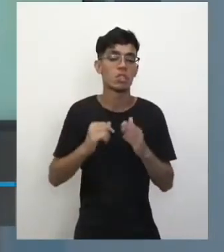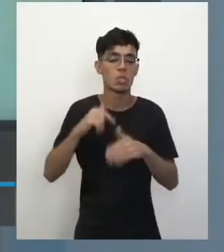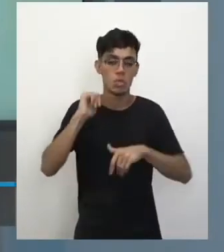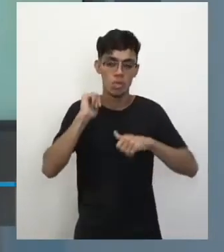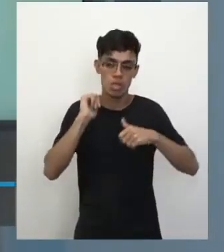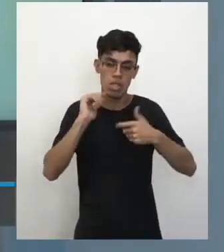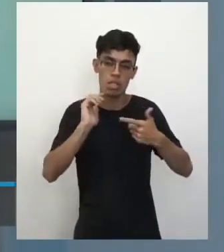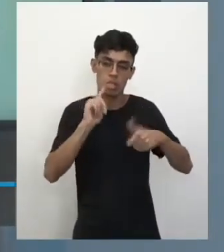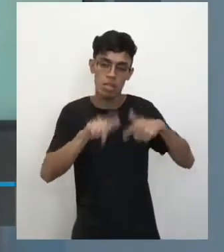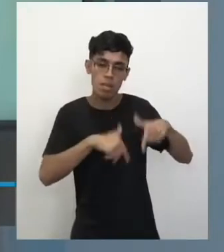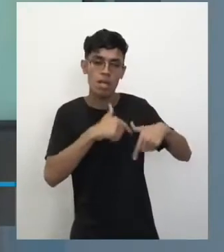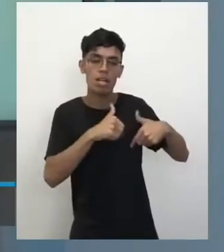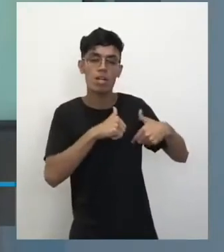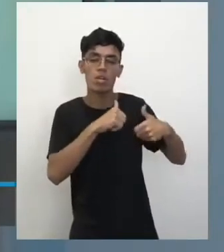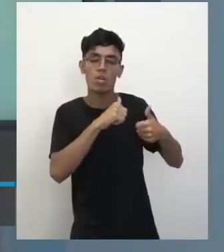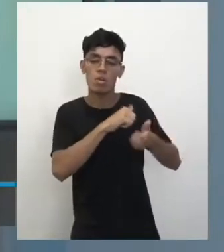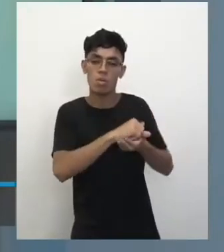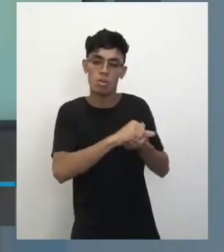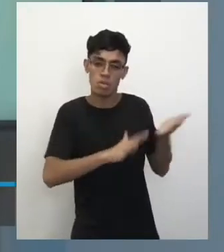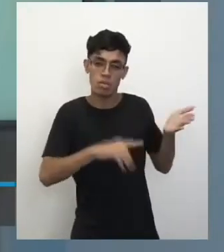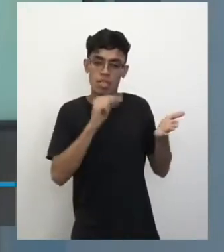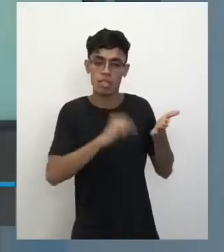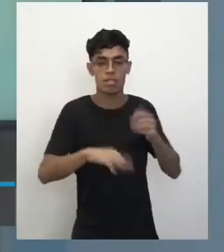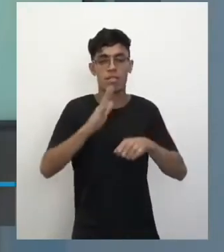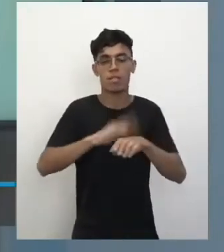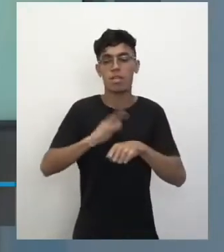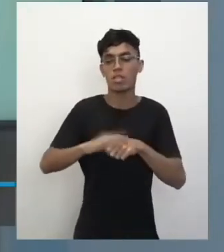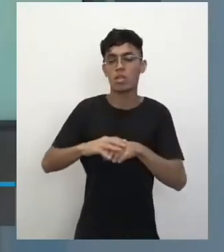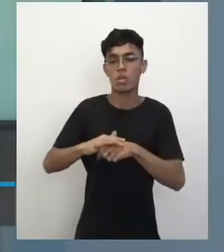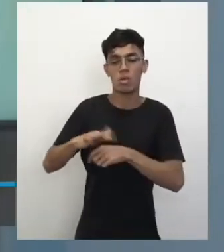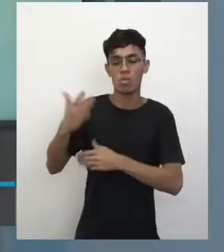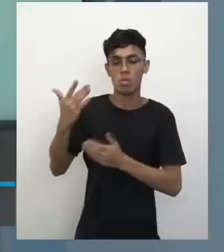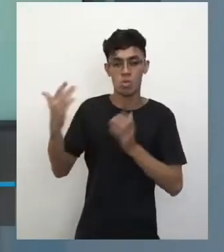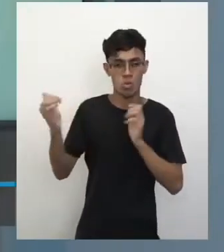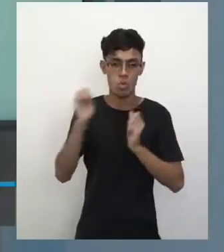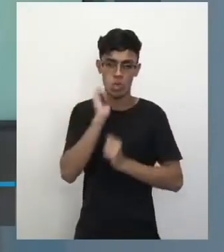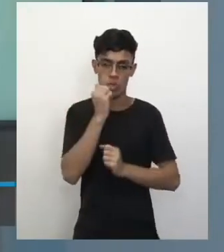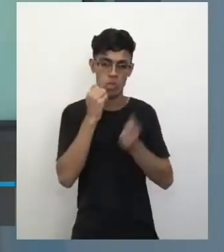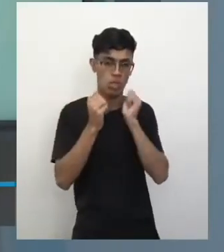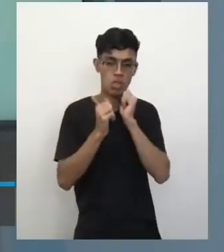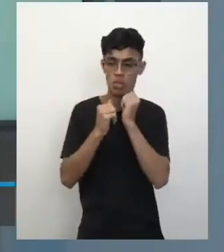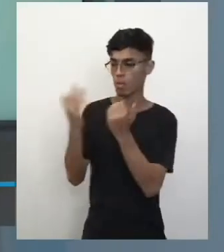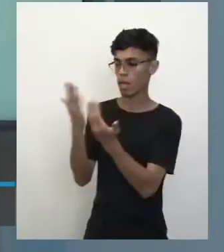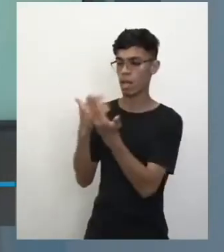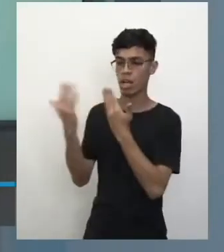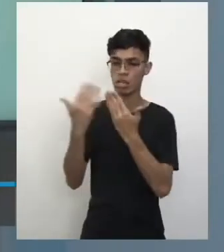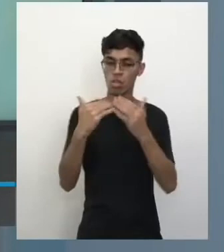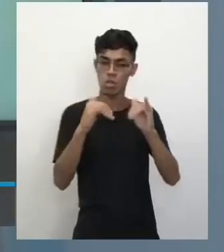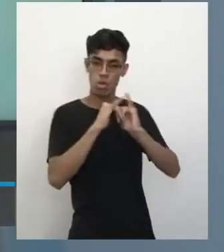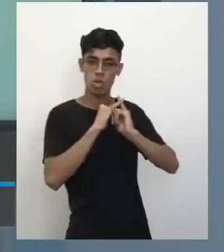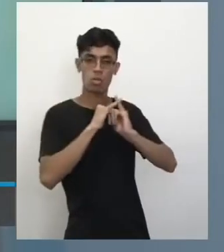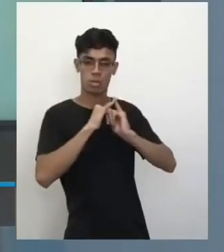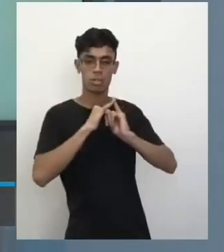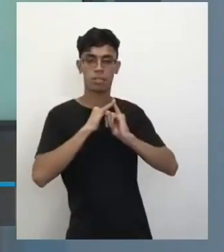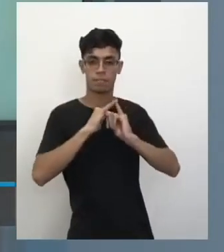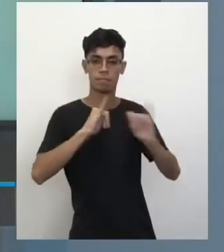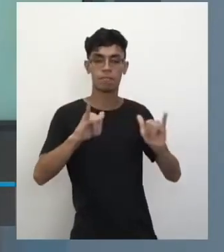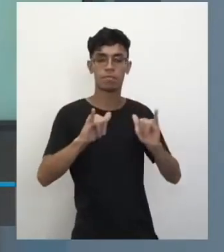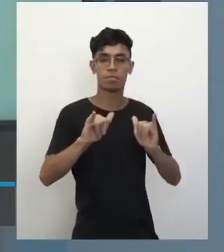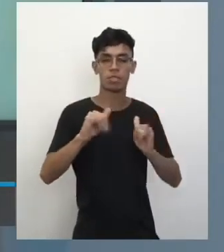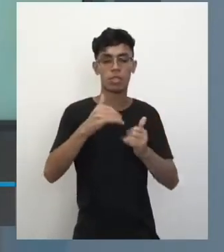anos, ele entrou em contato lá com Wallace e os dois acabaram publicando o trabalho em conjunto. Então começou como se fosse a teoria